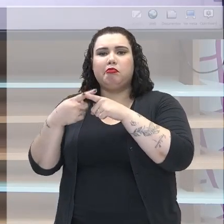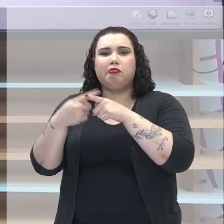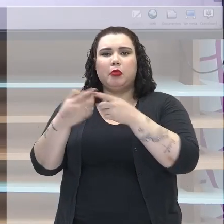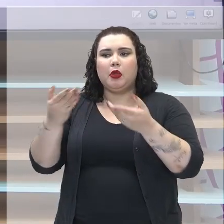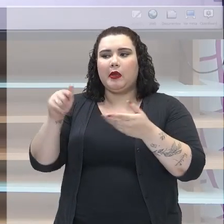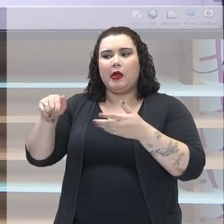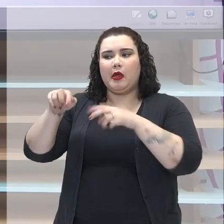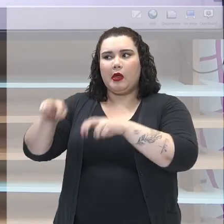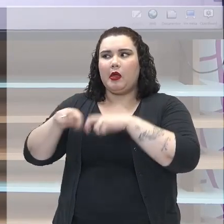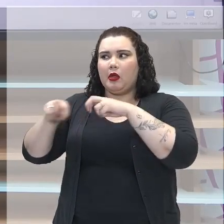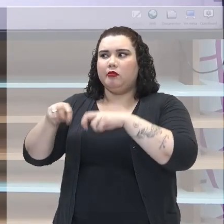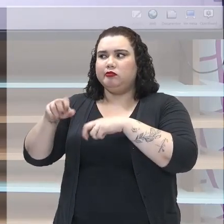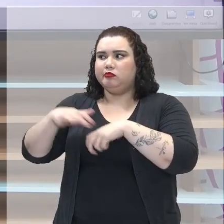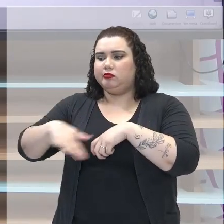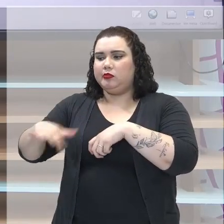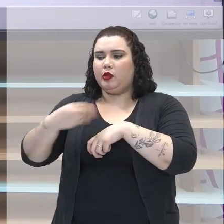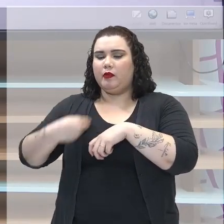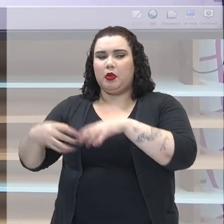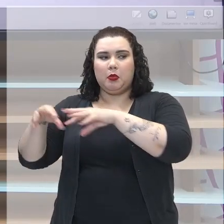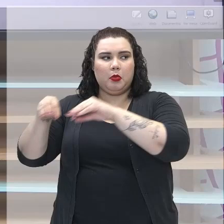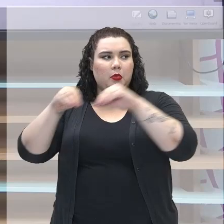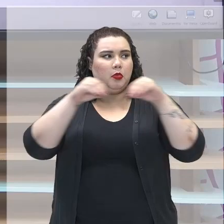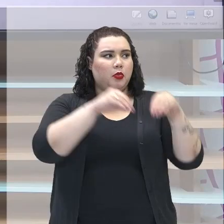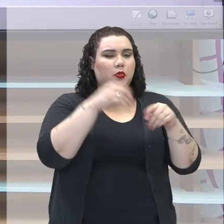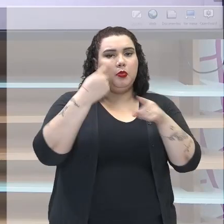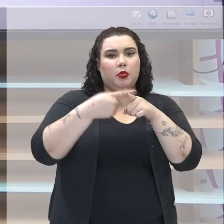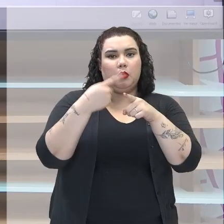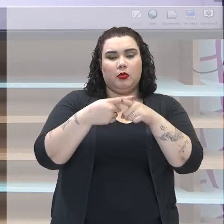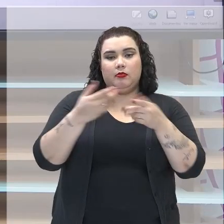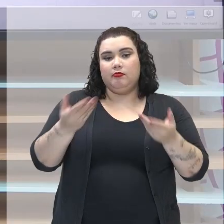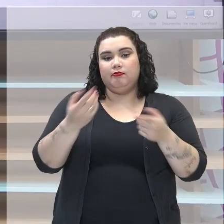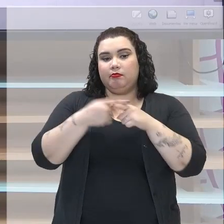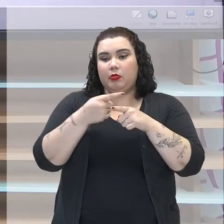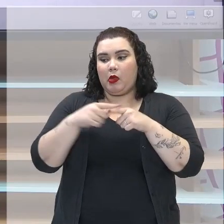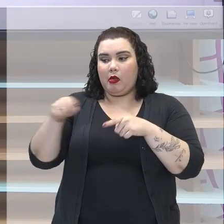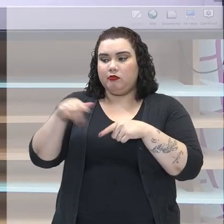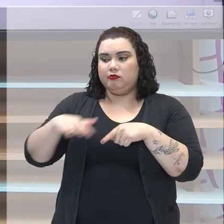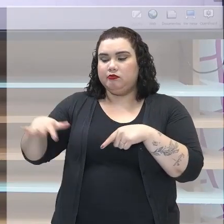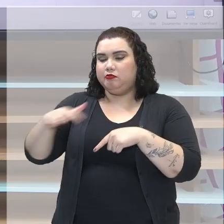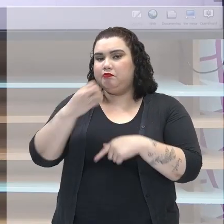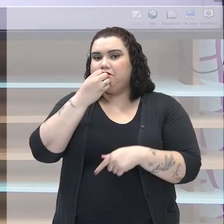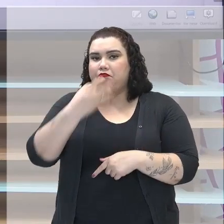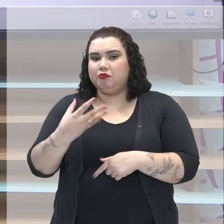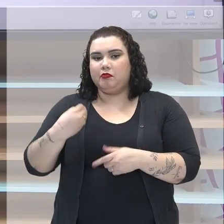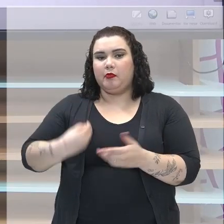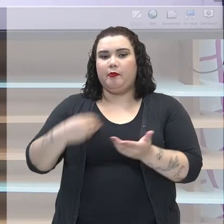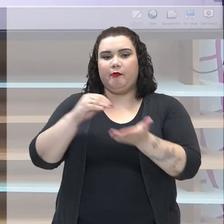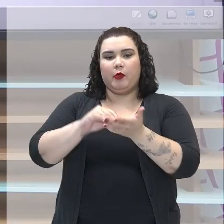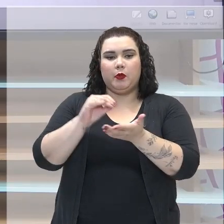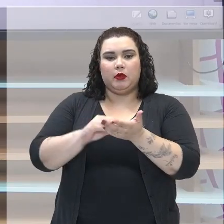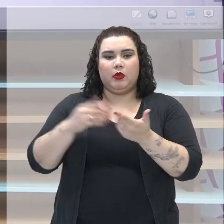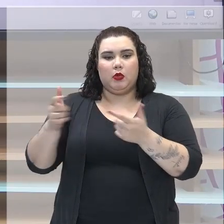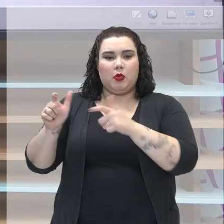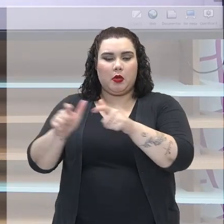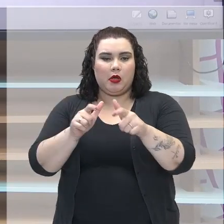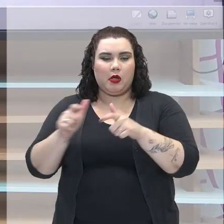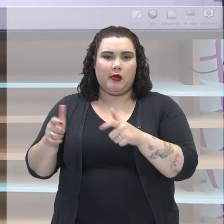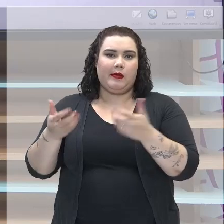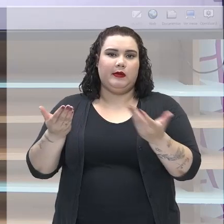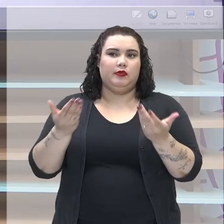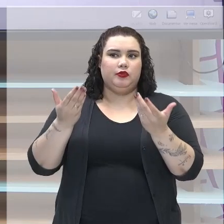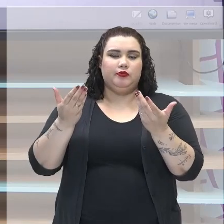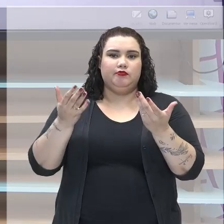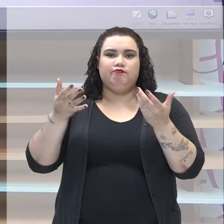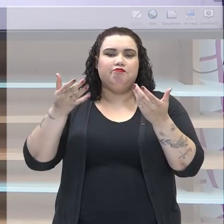em direção à cidade? Bem, no campo a gente não tem condições muito favoráveis, né? Falta terra, falta